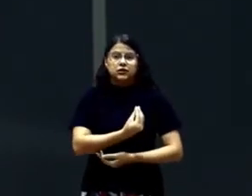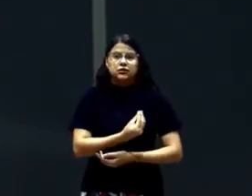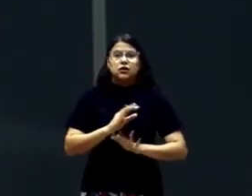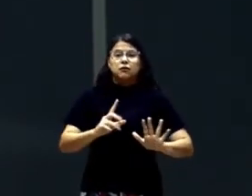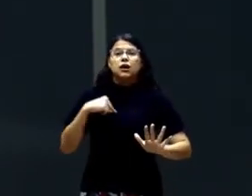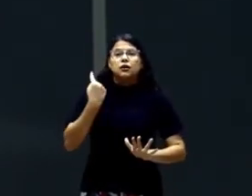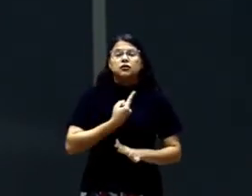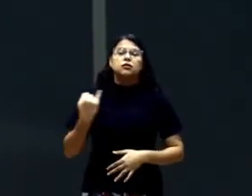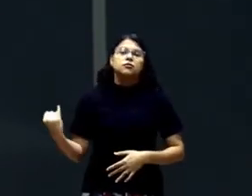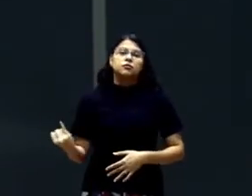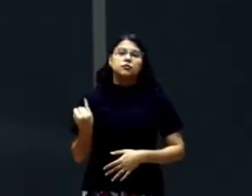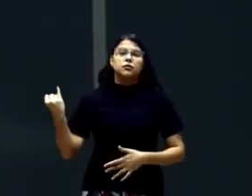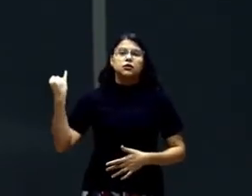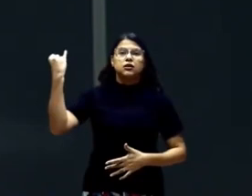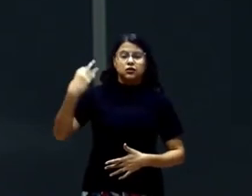para você notar,